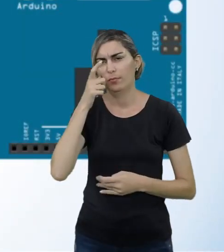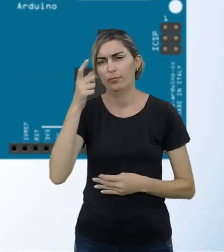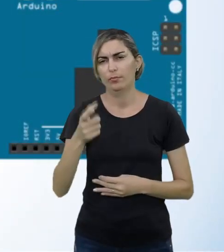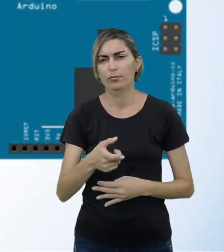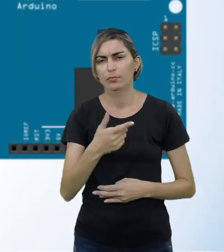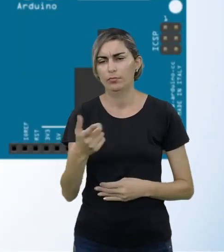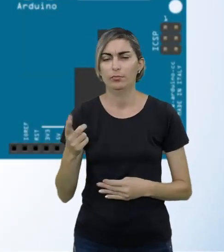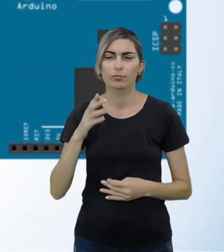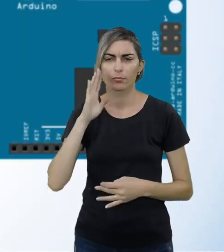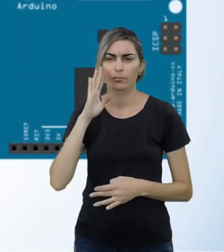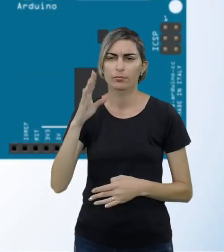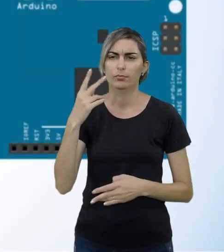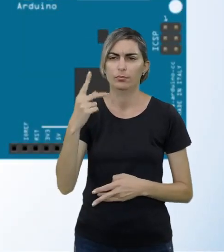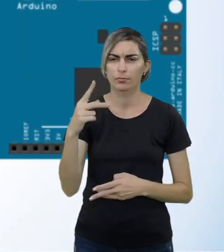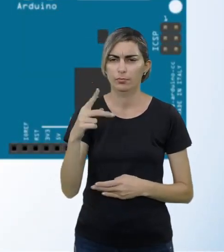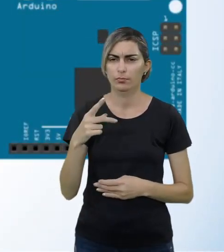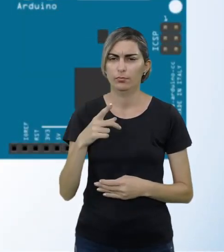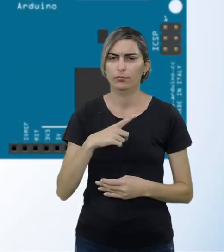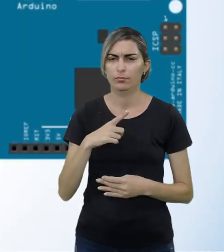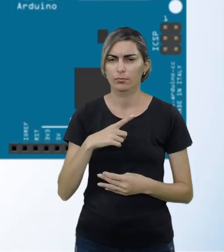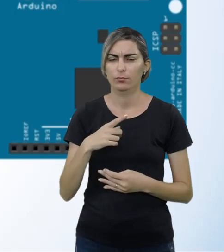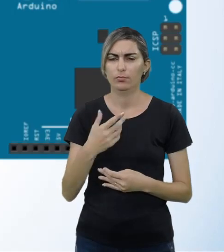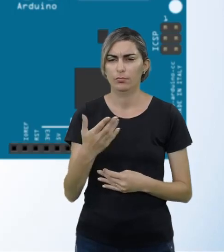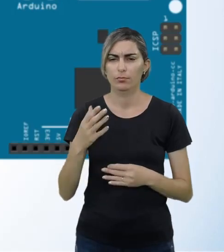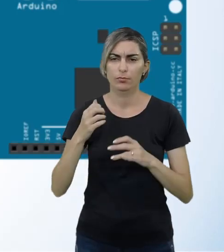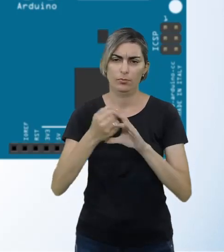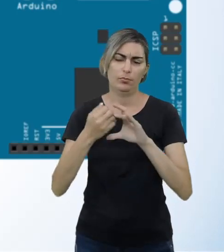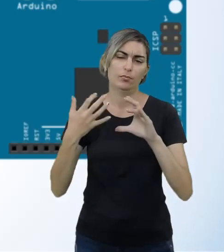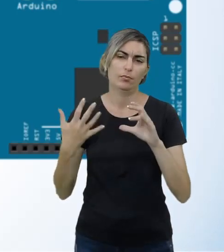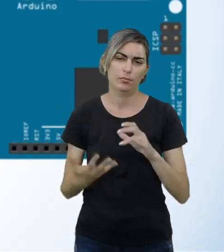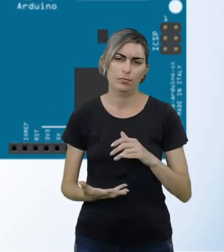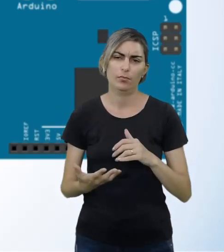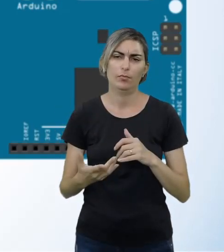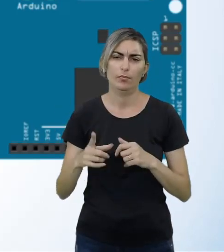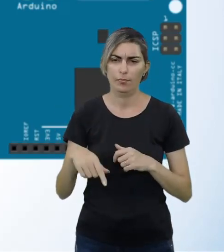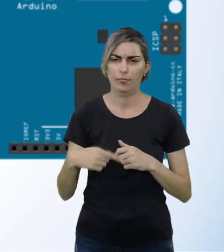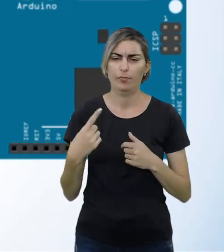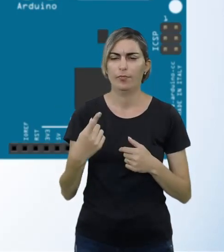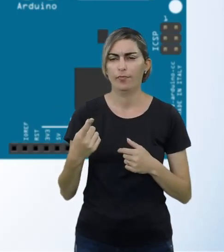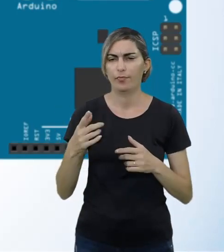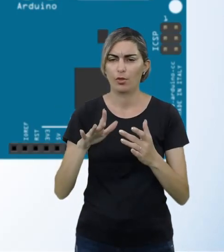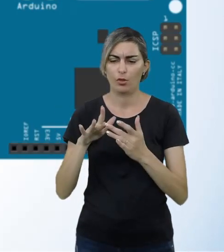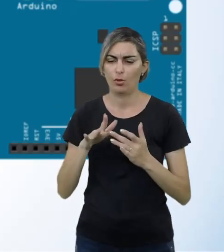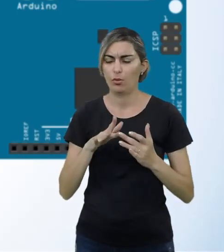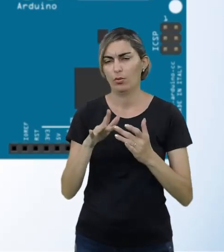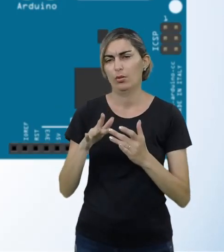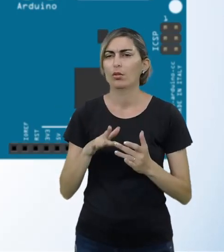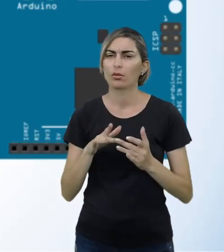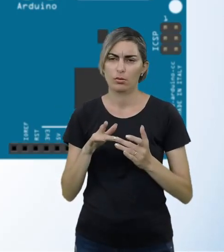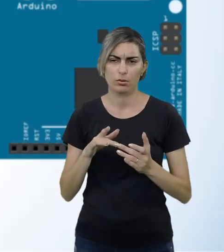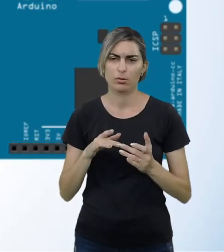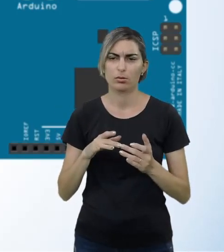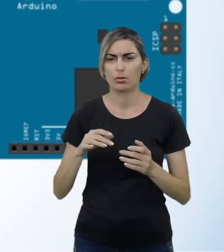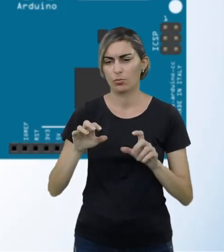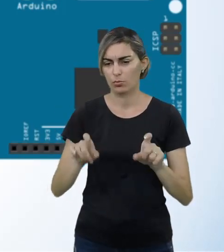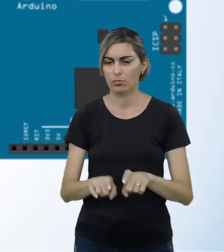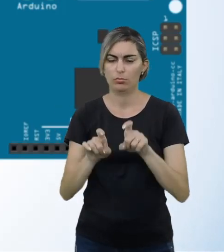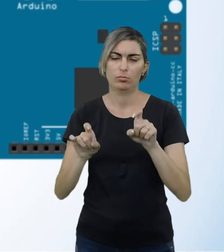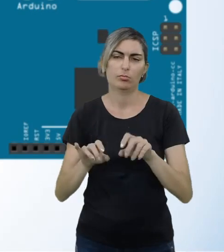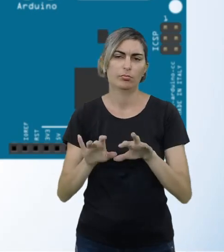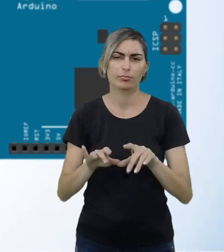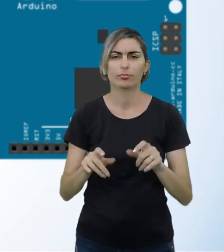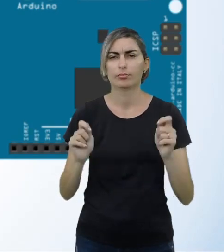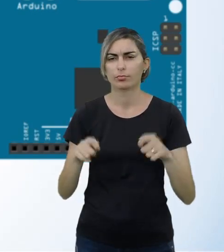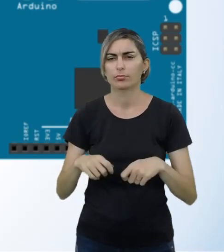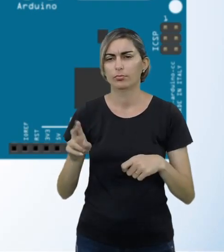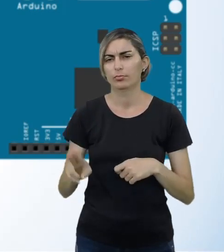interessantes. E a principal dessas características, perdão, é o fato de ele ter conexão plug and play com o computador. Então